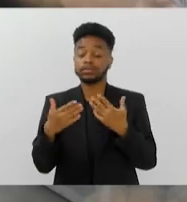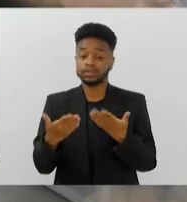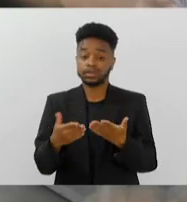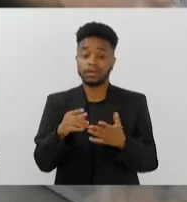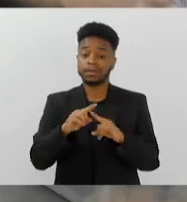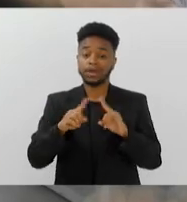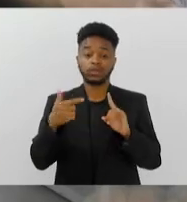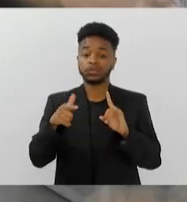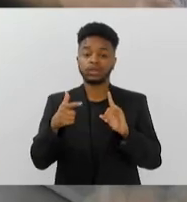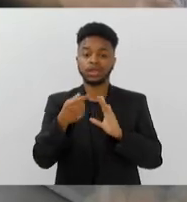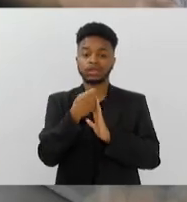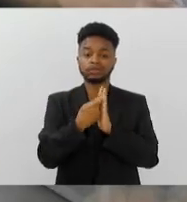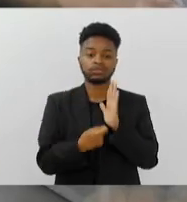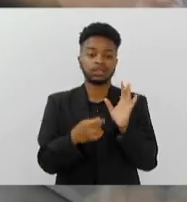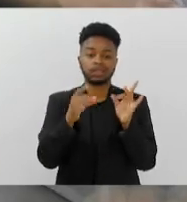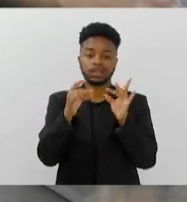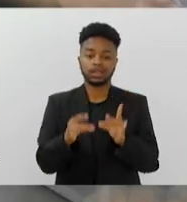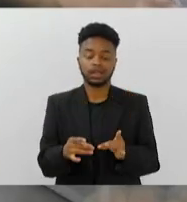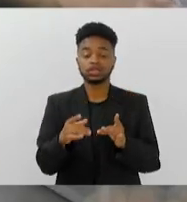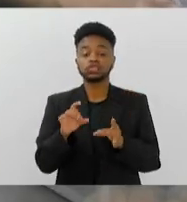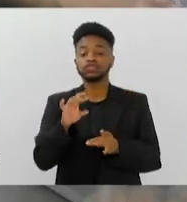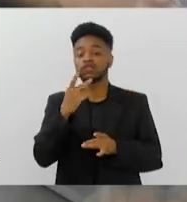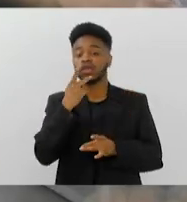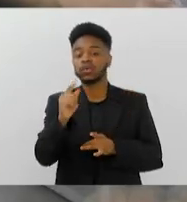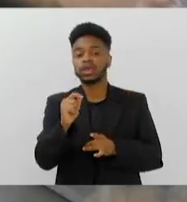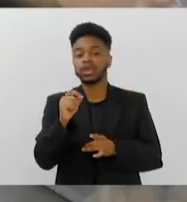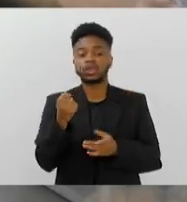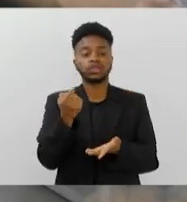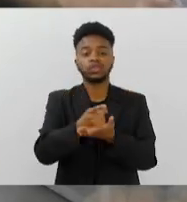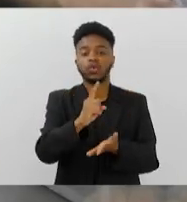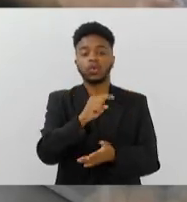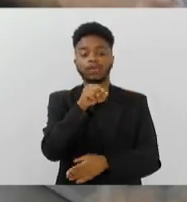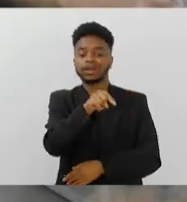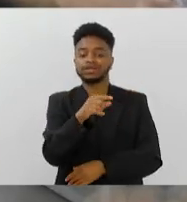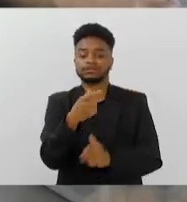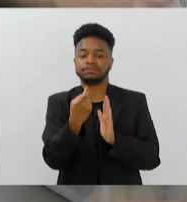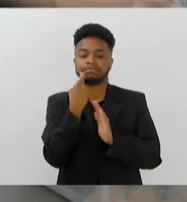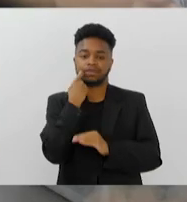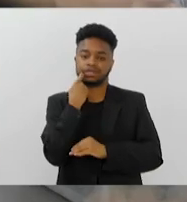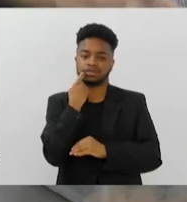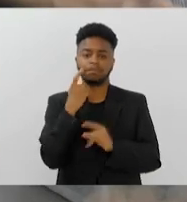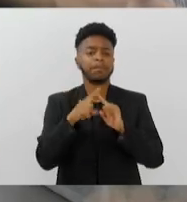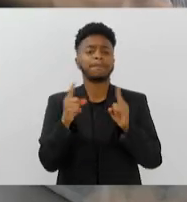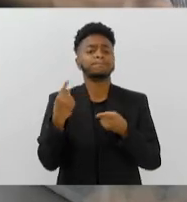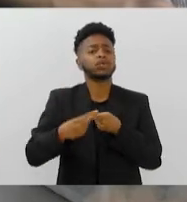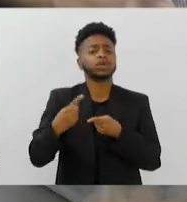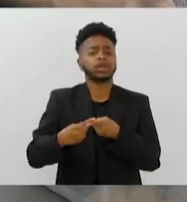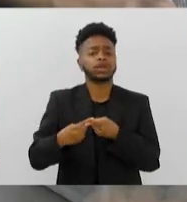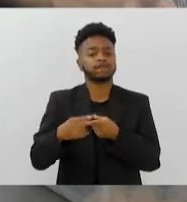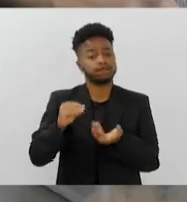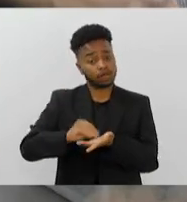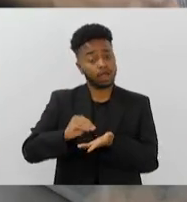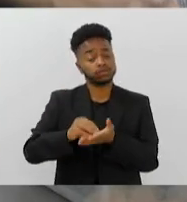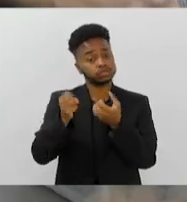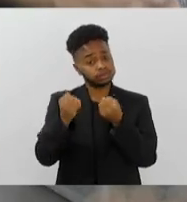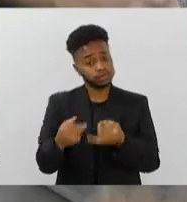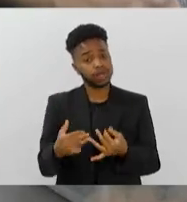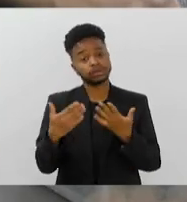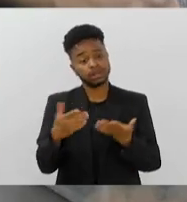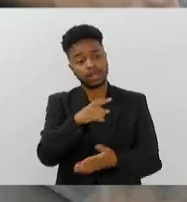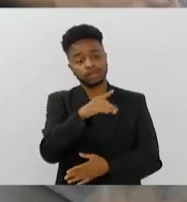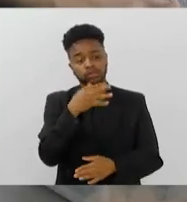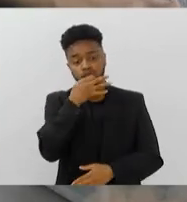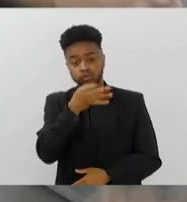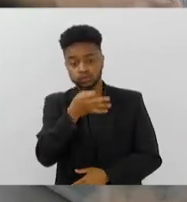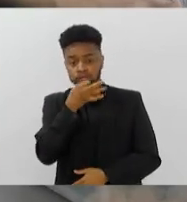Estava especificado, não compre tal peixe, ponto. Por que isso? Então, essa sugestão que o